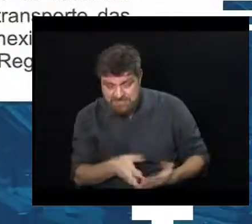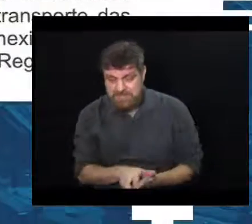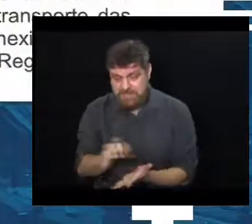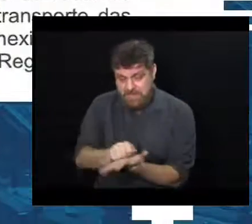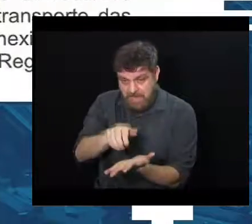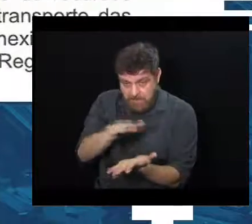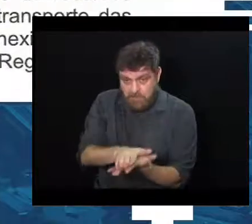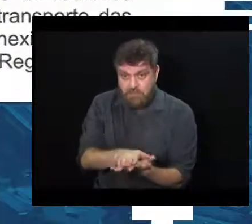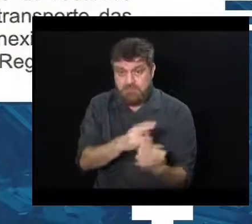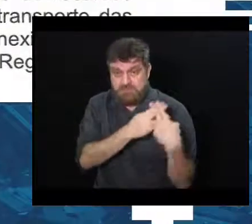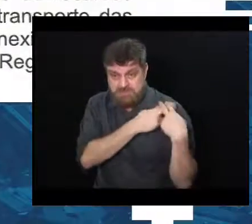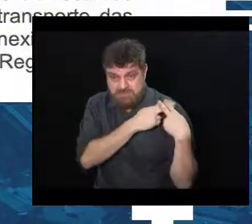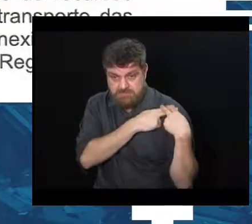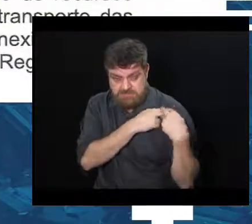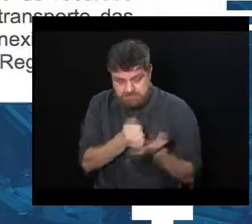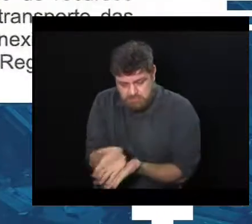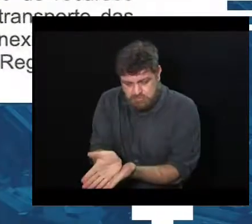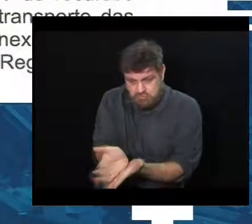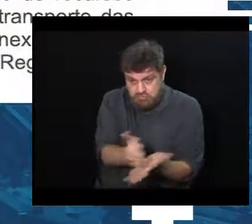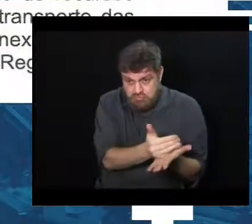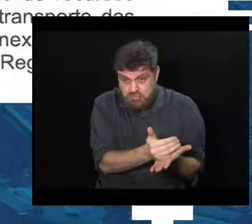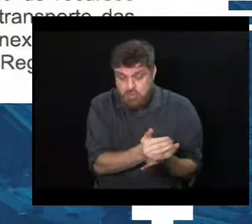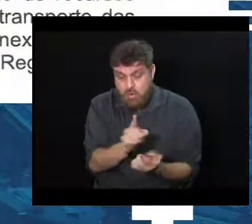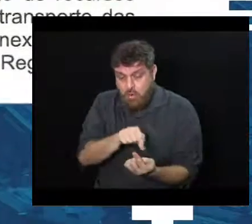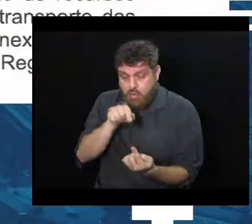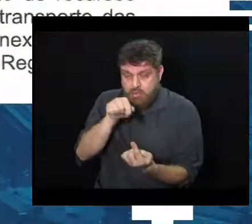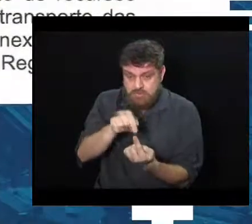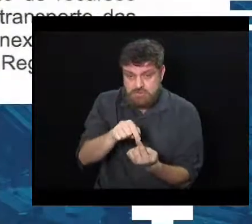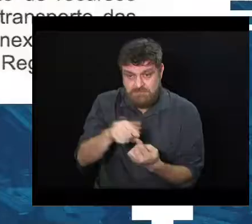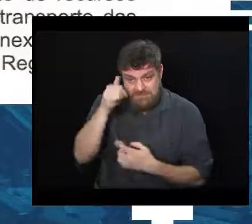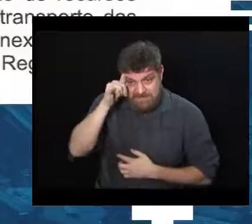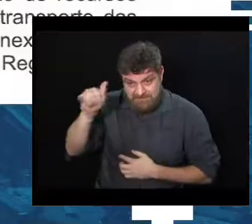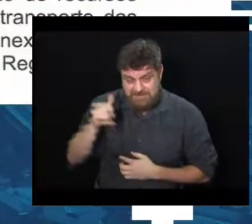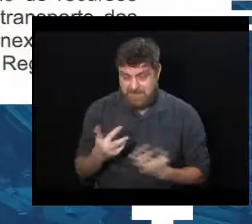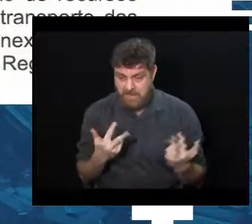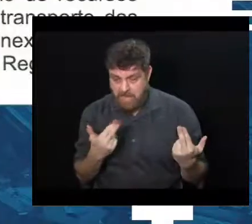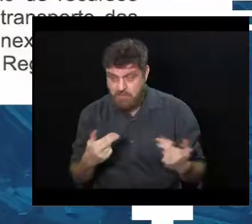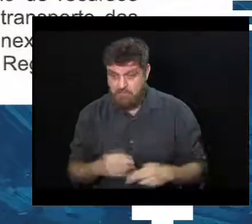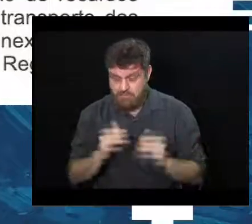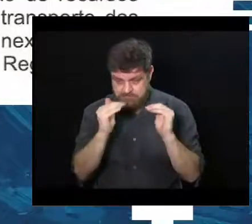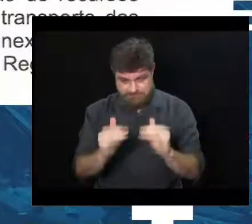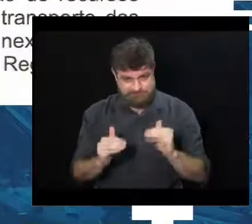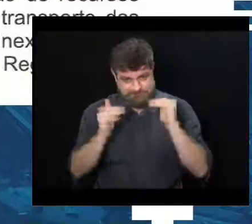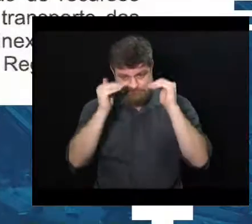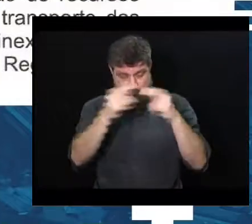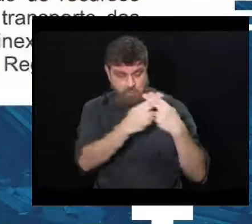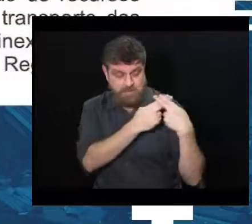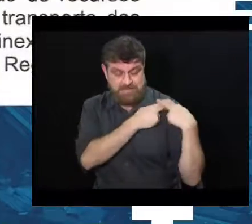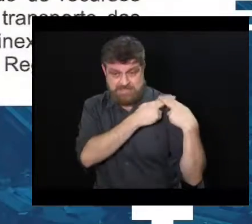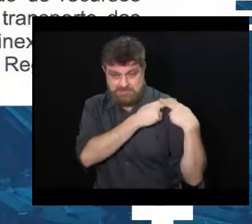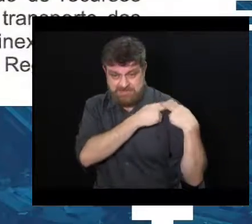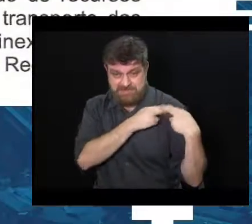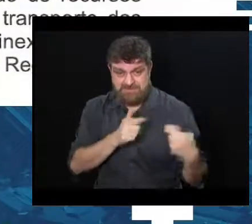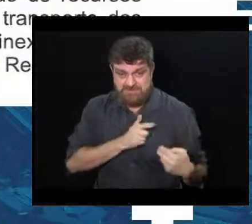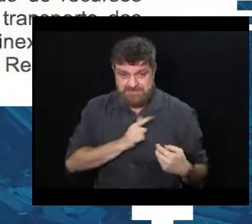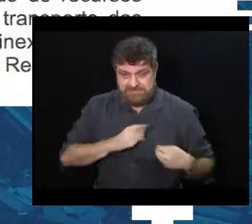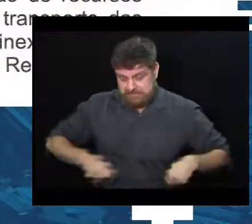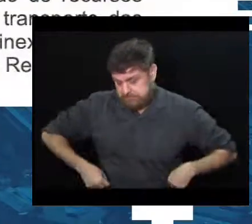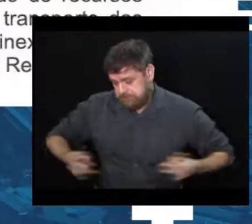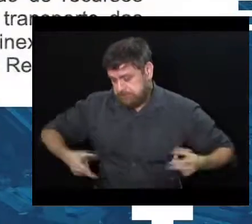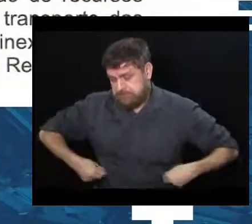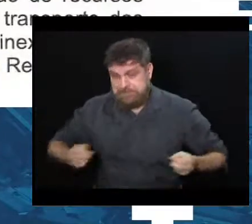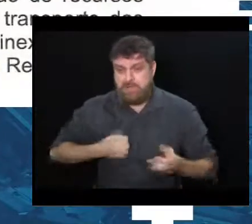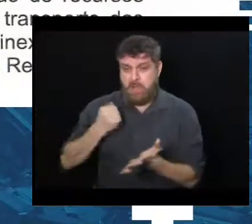e recursos do DRR é para evitar, conforme escreveu o superintendente do órgão, dispêndios resultantes